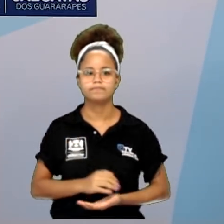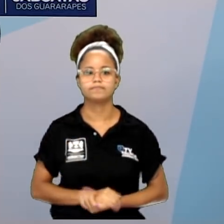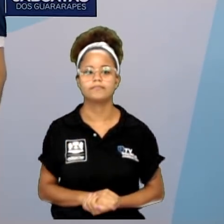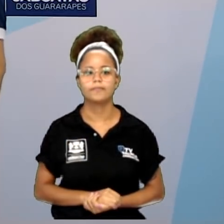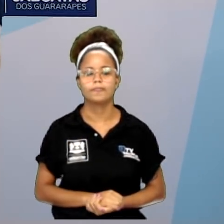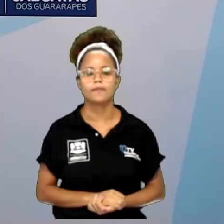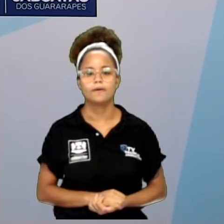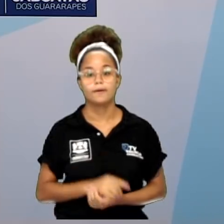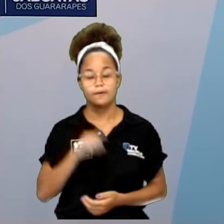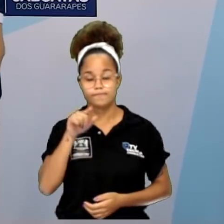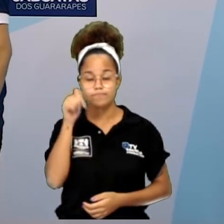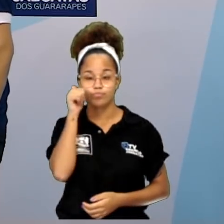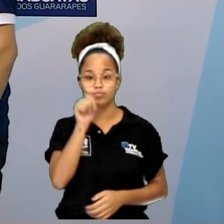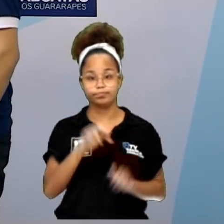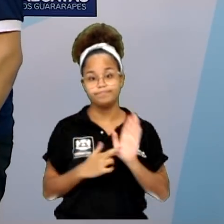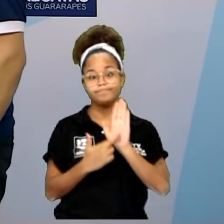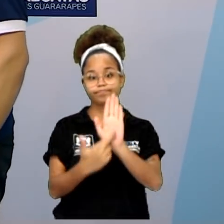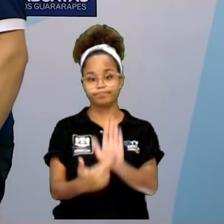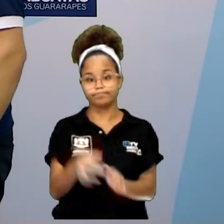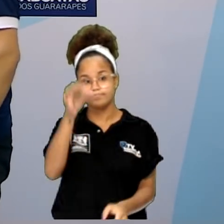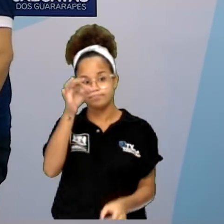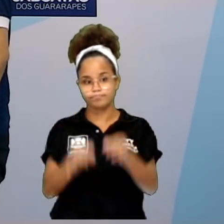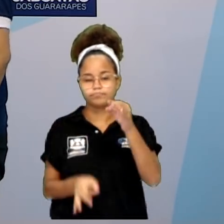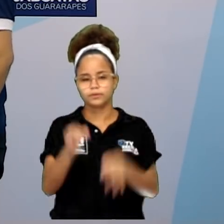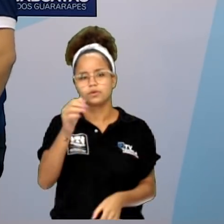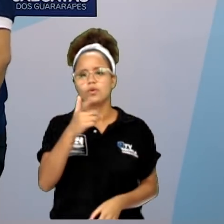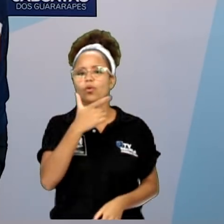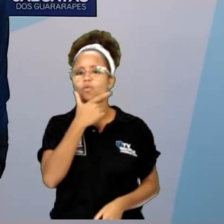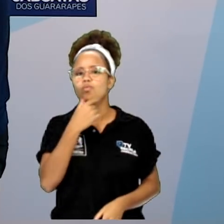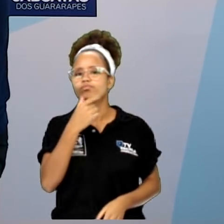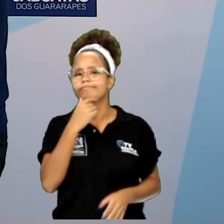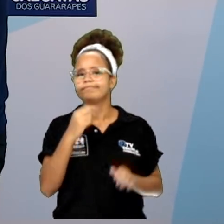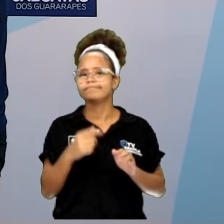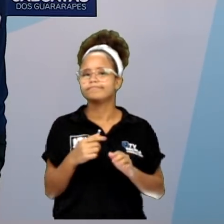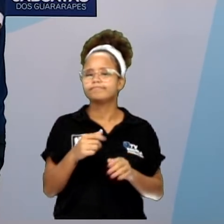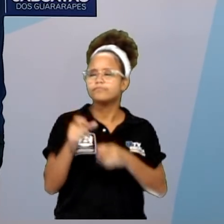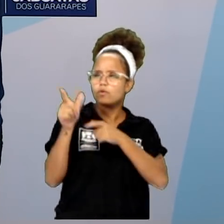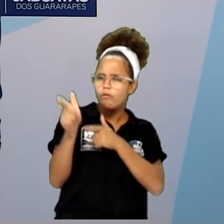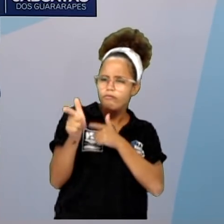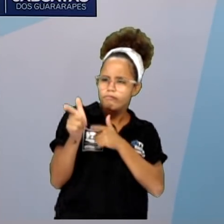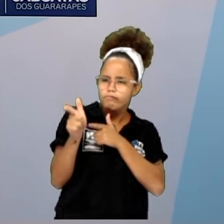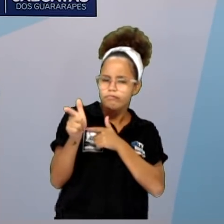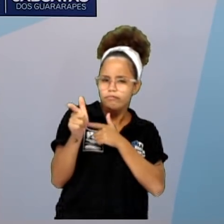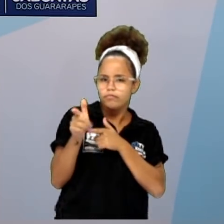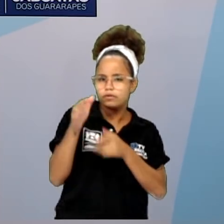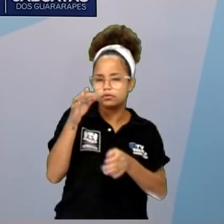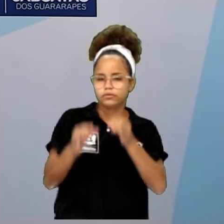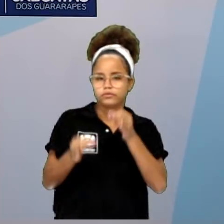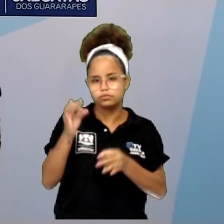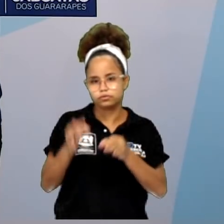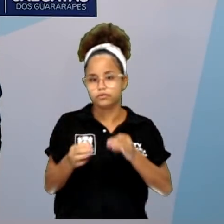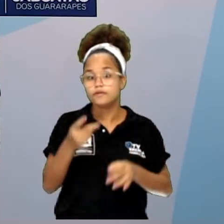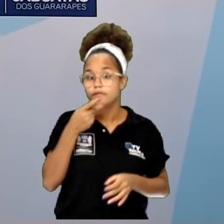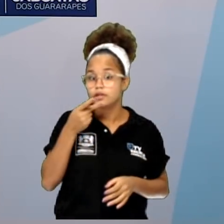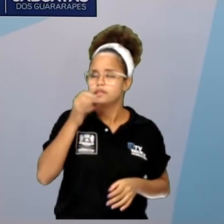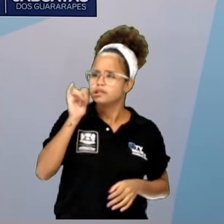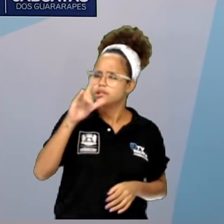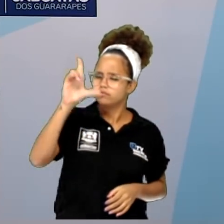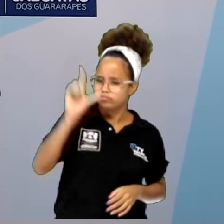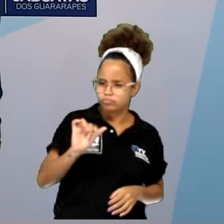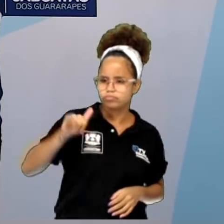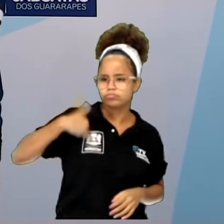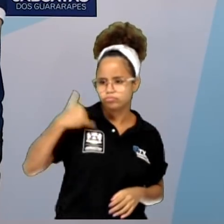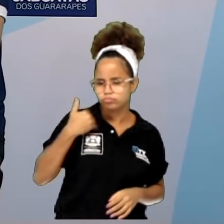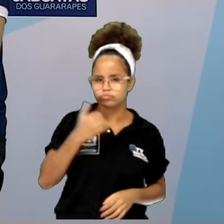aqui representa a justiça. O garotinho ali está ameaçando a justiça com uma arma pesada na mão. E ele diz, se reduzir a